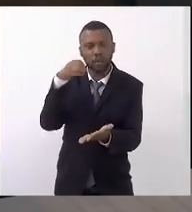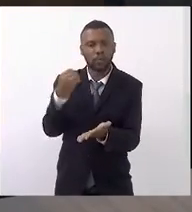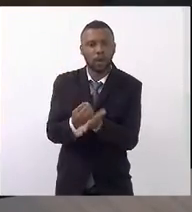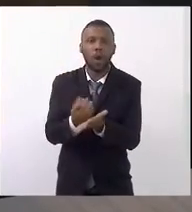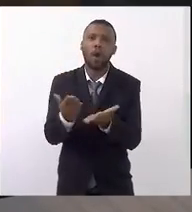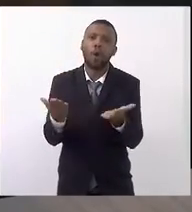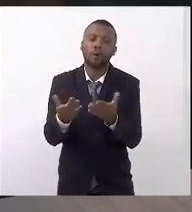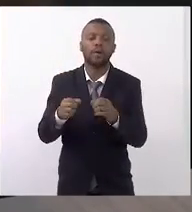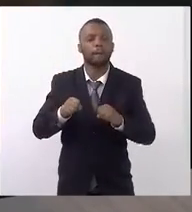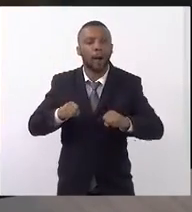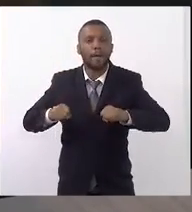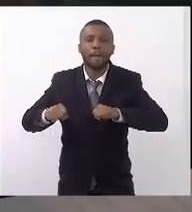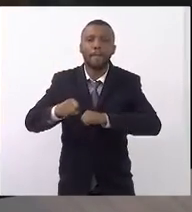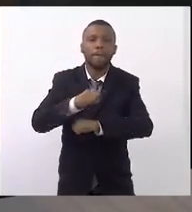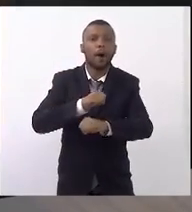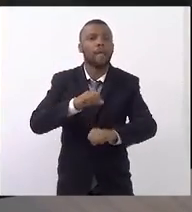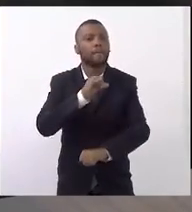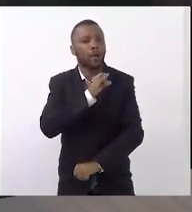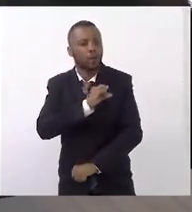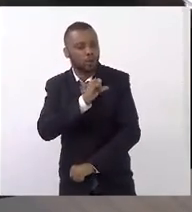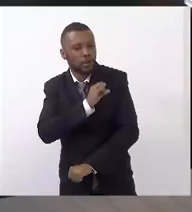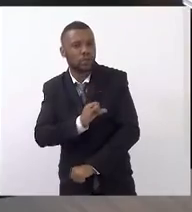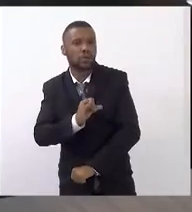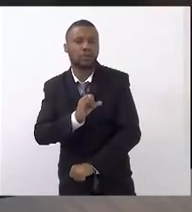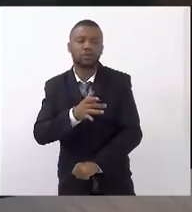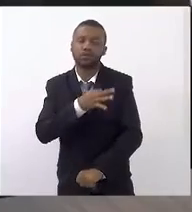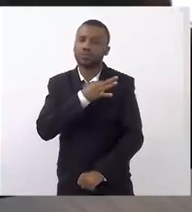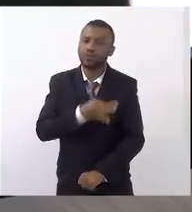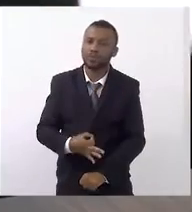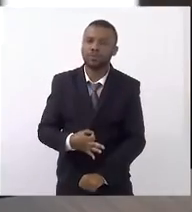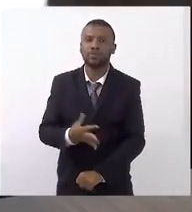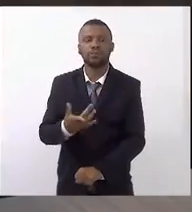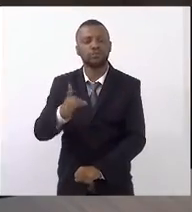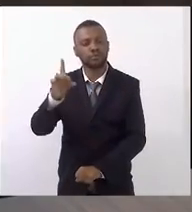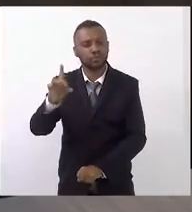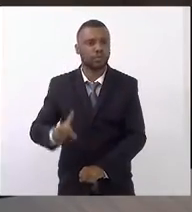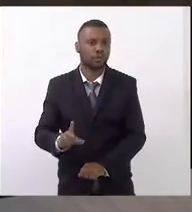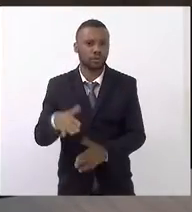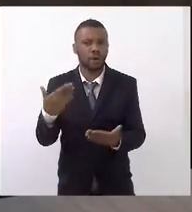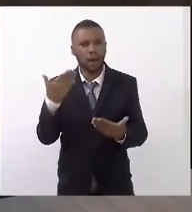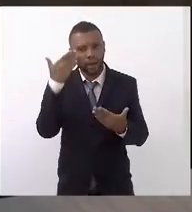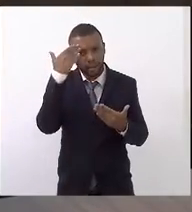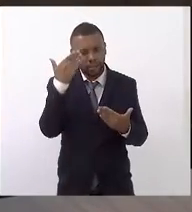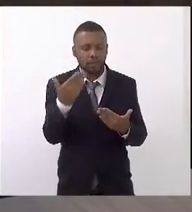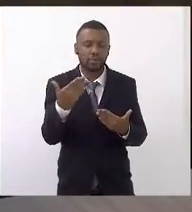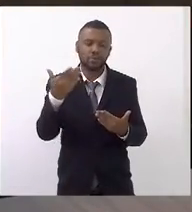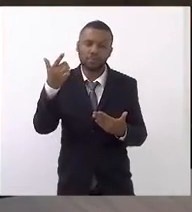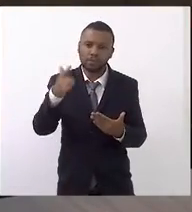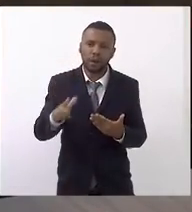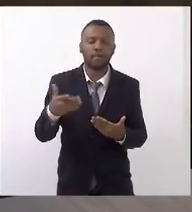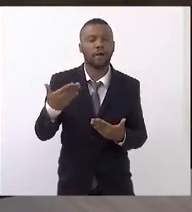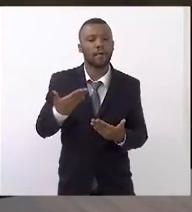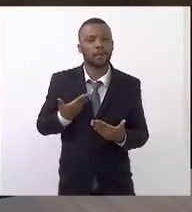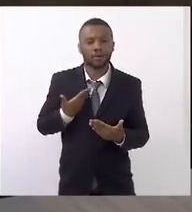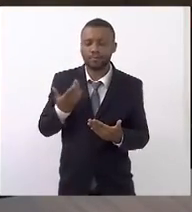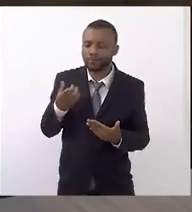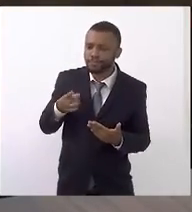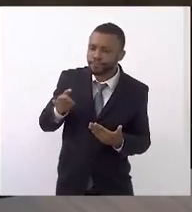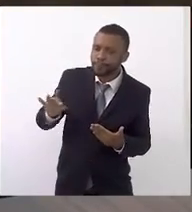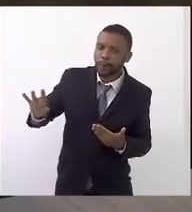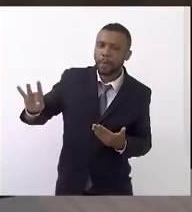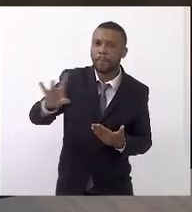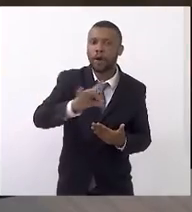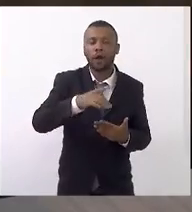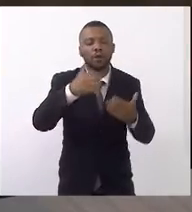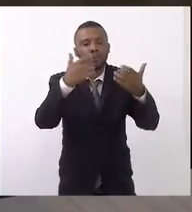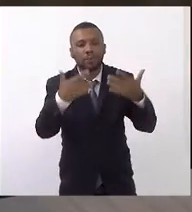um Rio de Janeiro mais digno, um Rio de Janeiro de mais direitos. Agradeço novamente aos meus pares e falo que essa